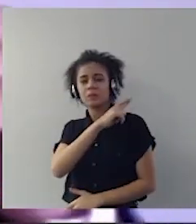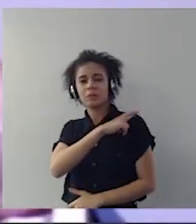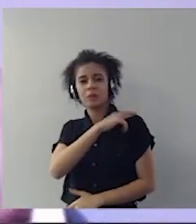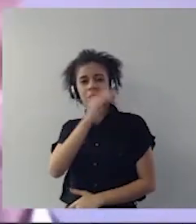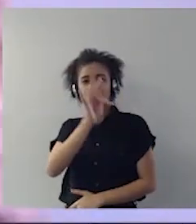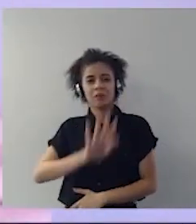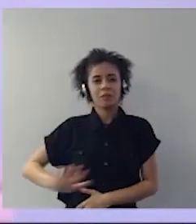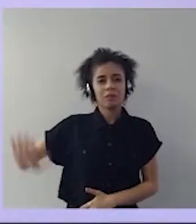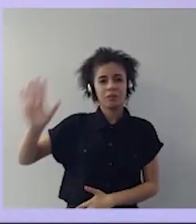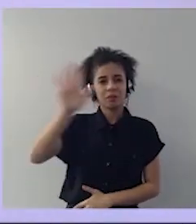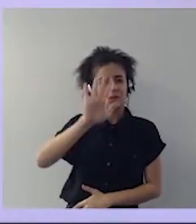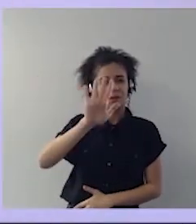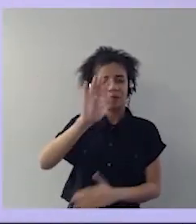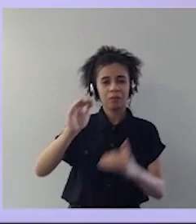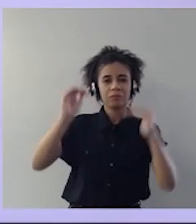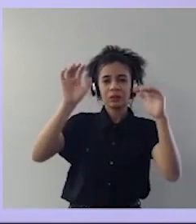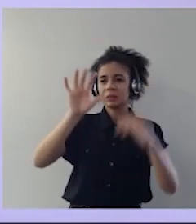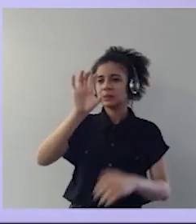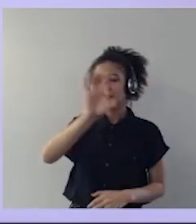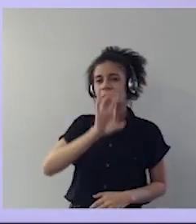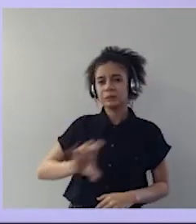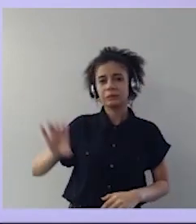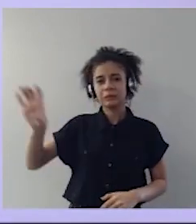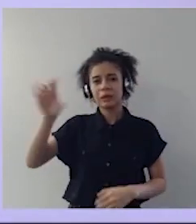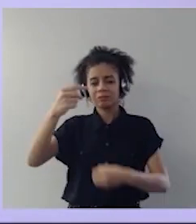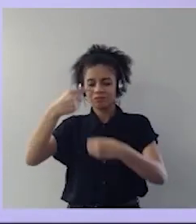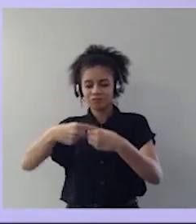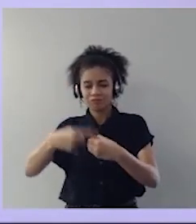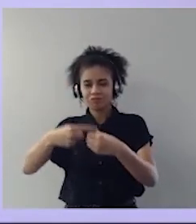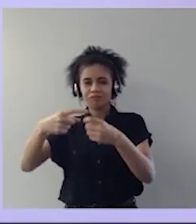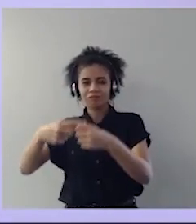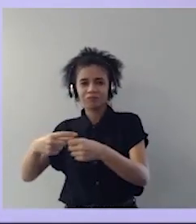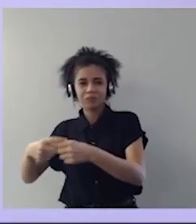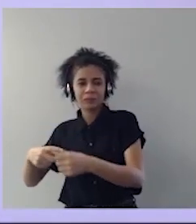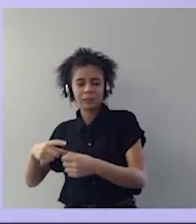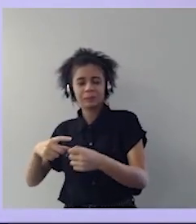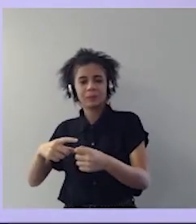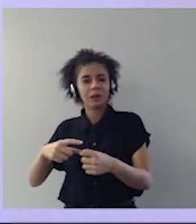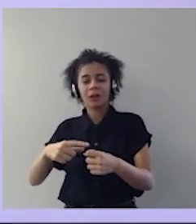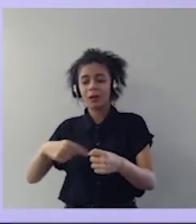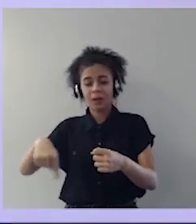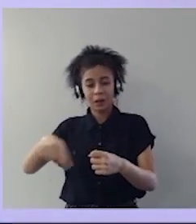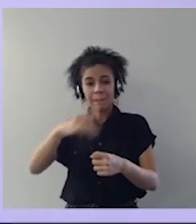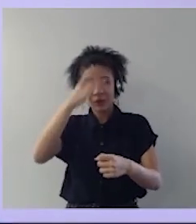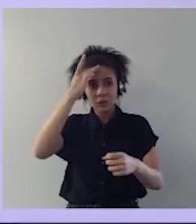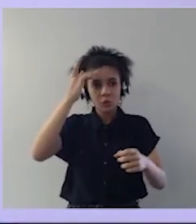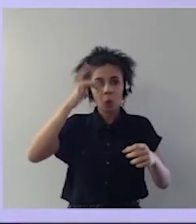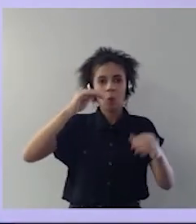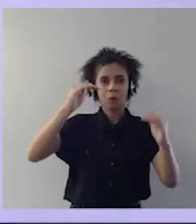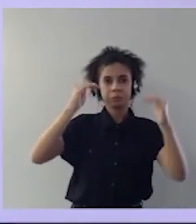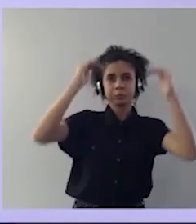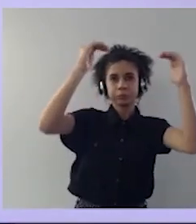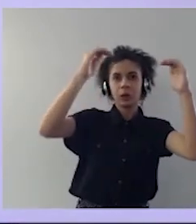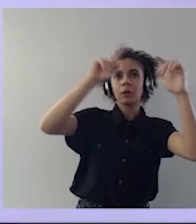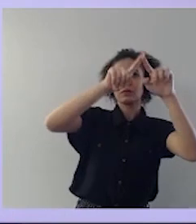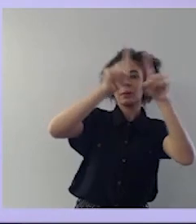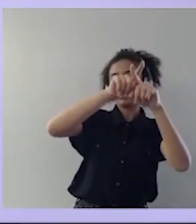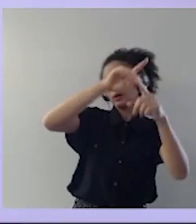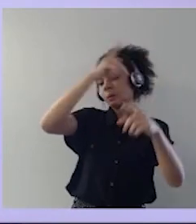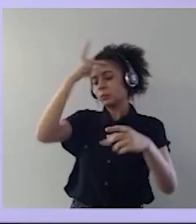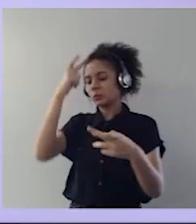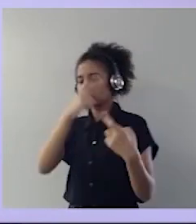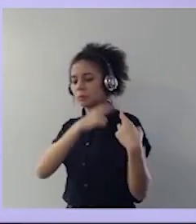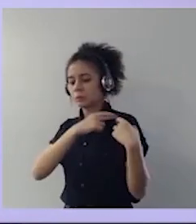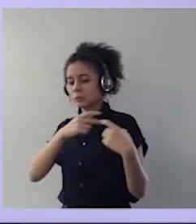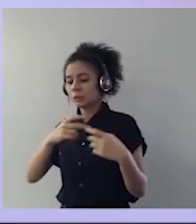autoridades federais, autoridades estaduais, distritais, municipais, que não obedecem, ou que ao menos não têm